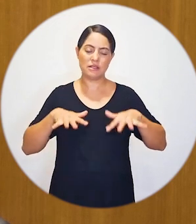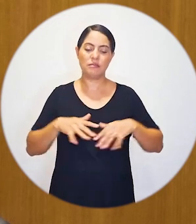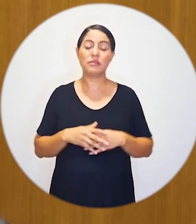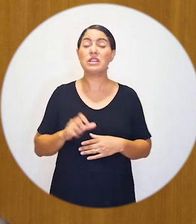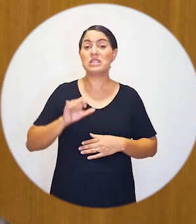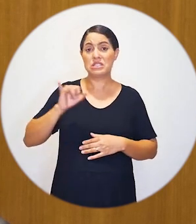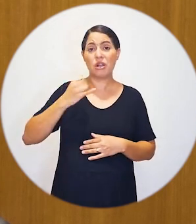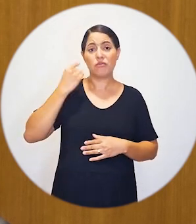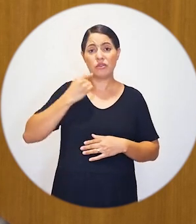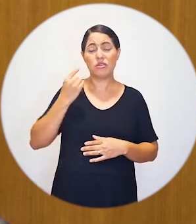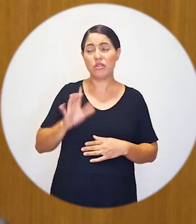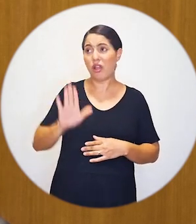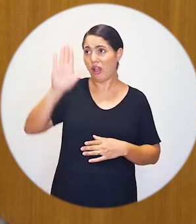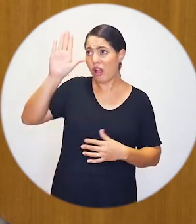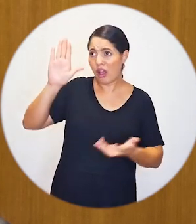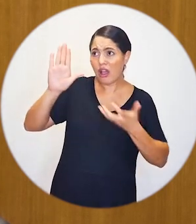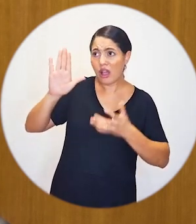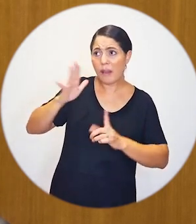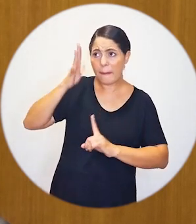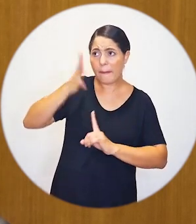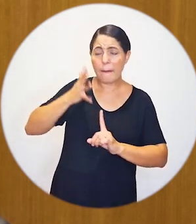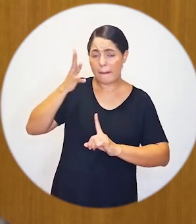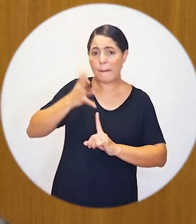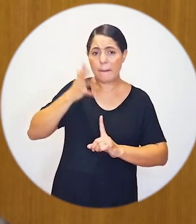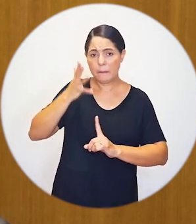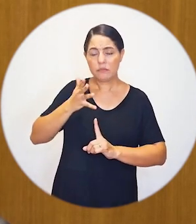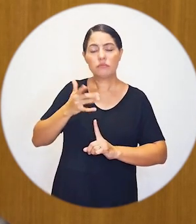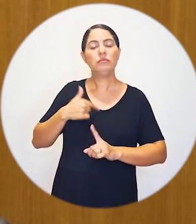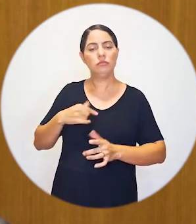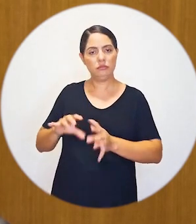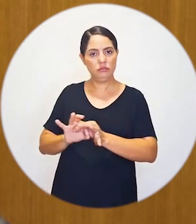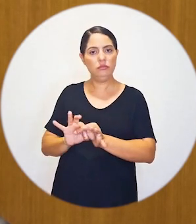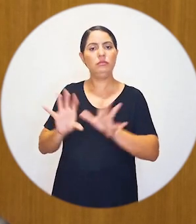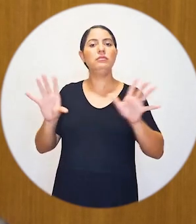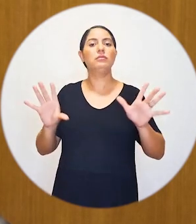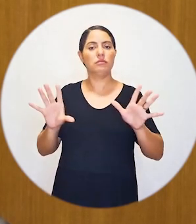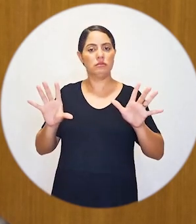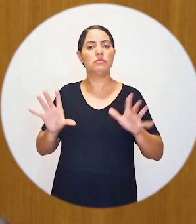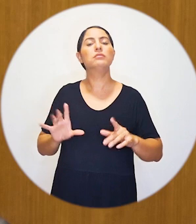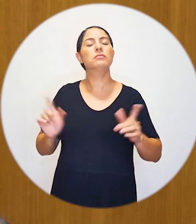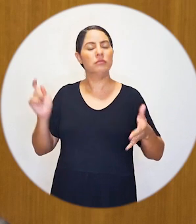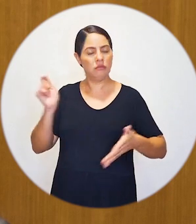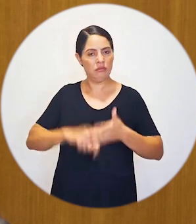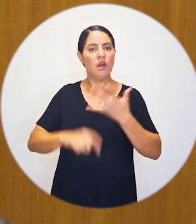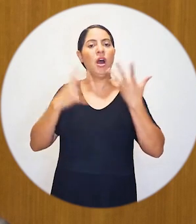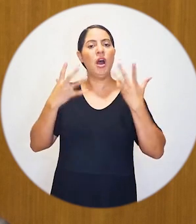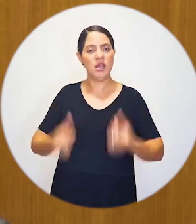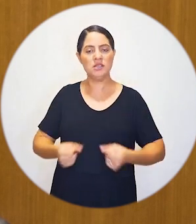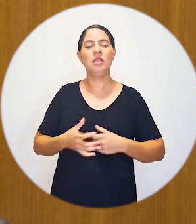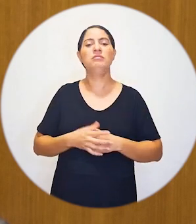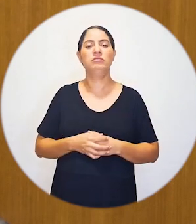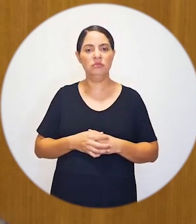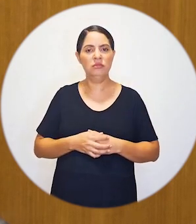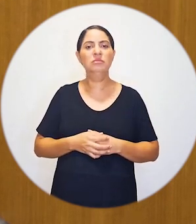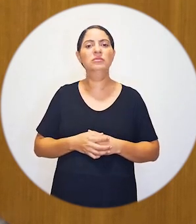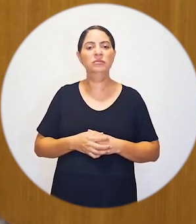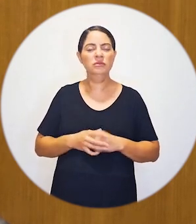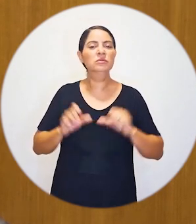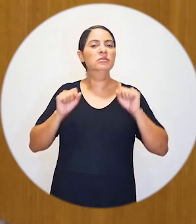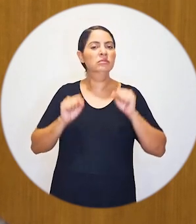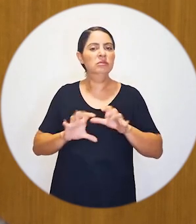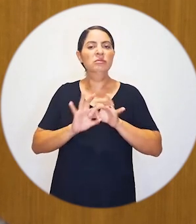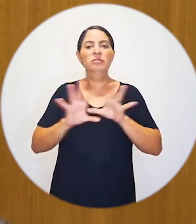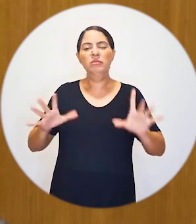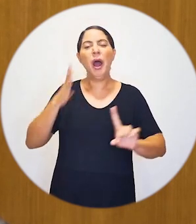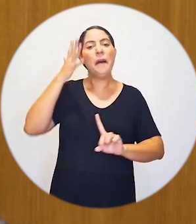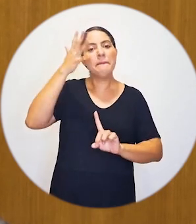orais durante a sessão. Se o advogado pede o adiamento porque quer fazer a sustentação oral, os pedidos são deferidos. Eu tiro o